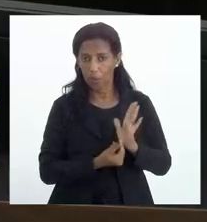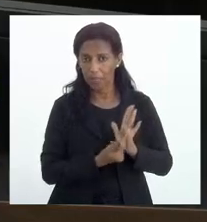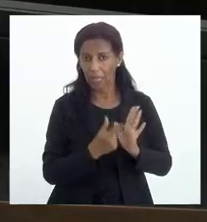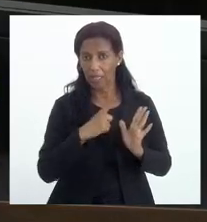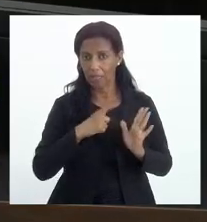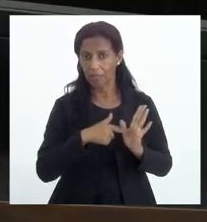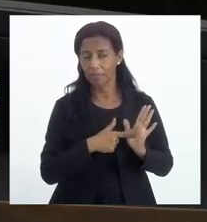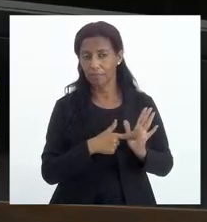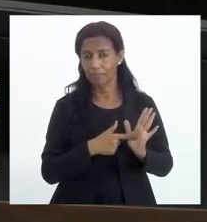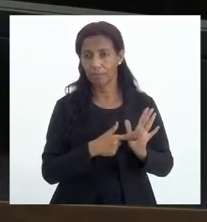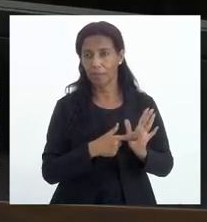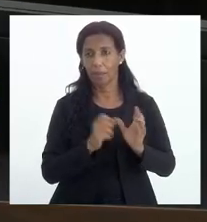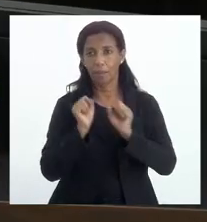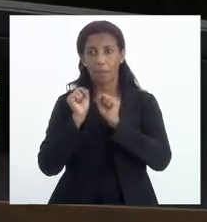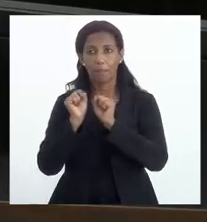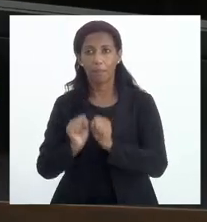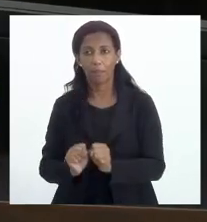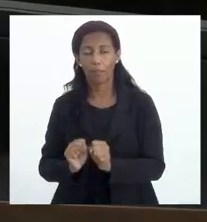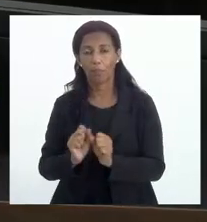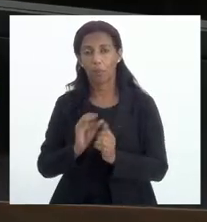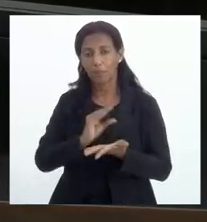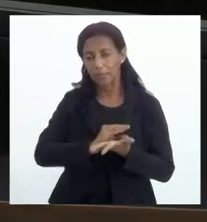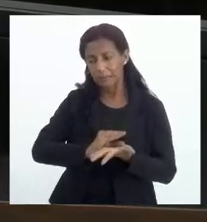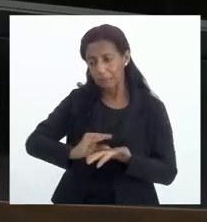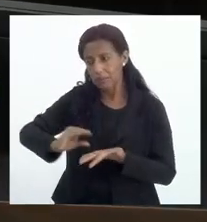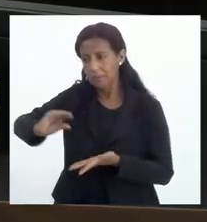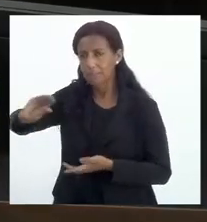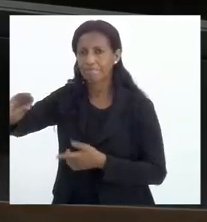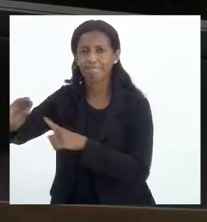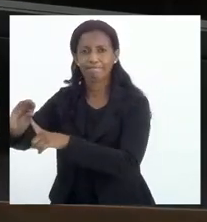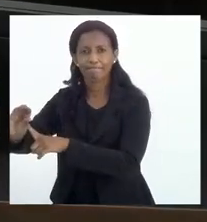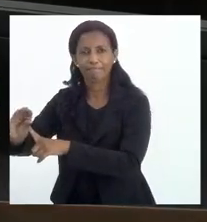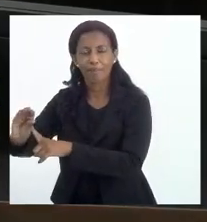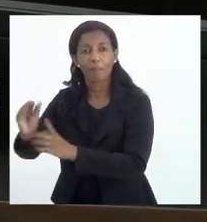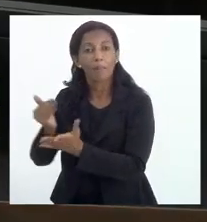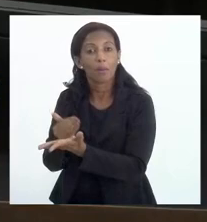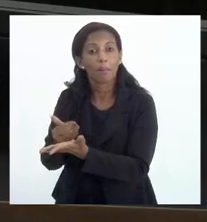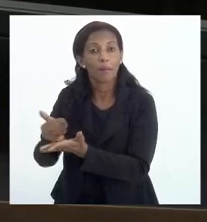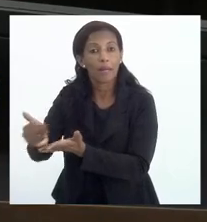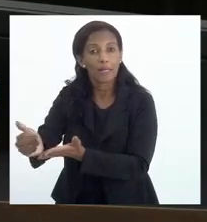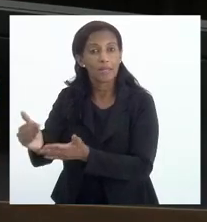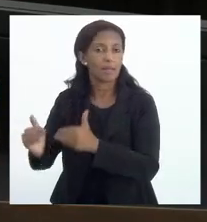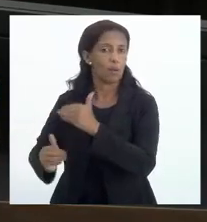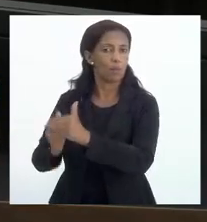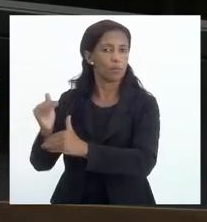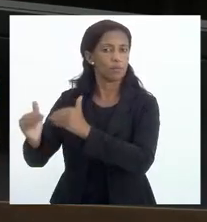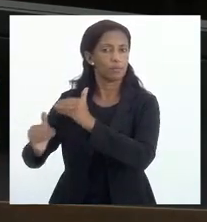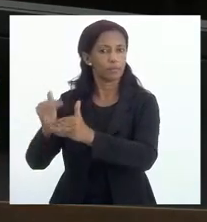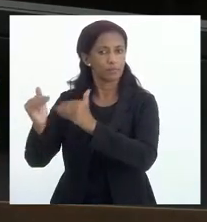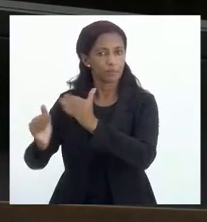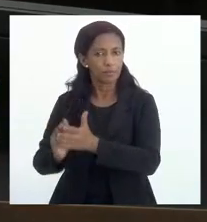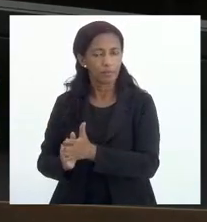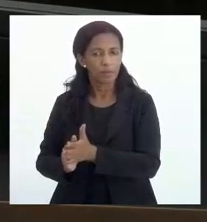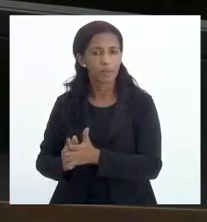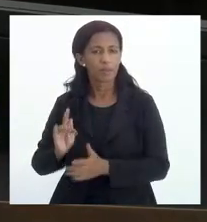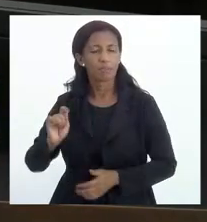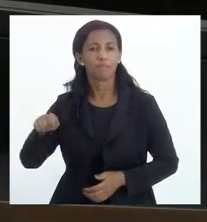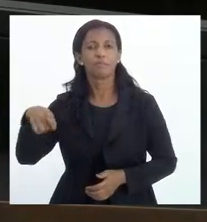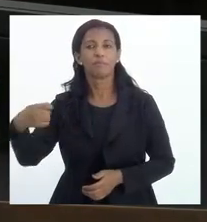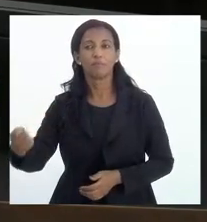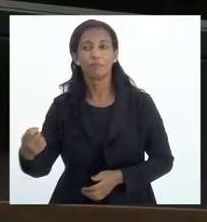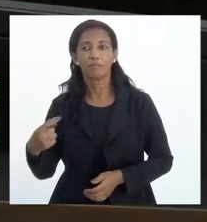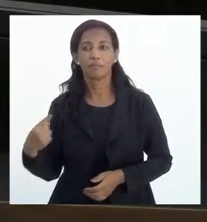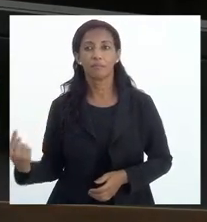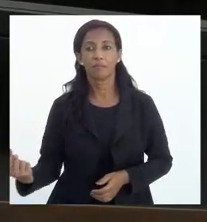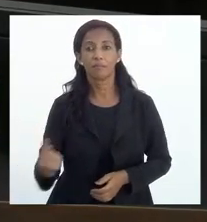contabilmente para poder ser aplicado, pelo menos para iniciar o processo, significa que a